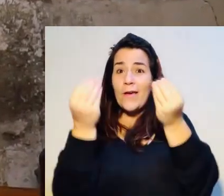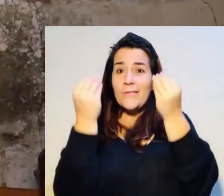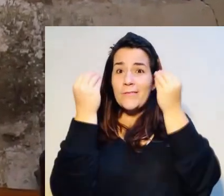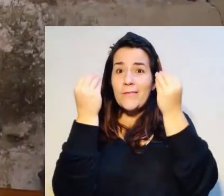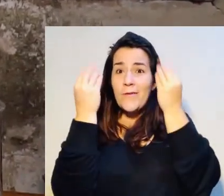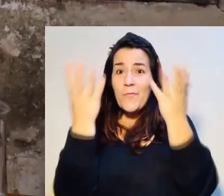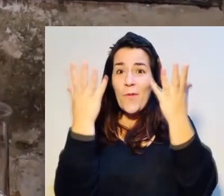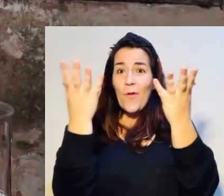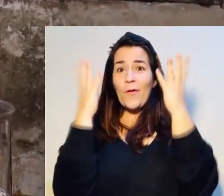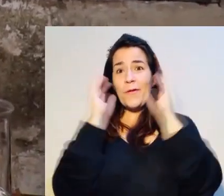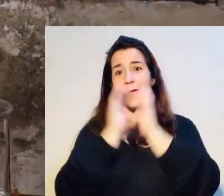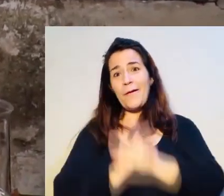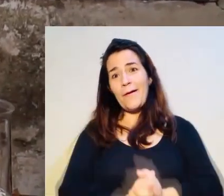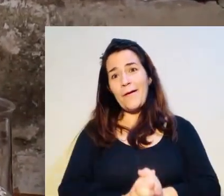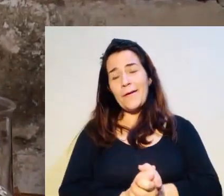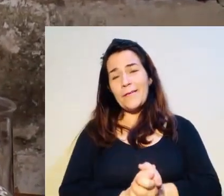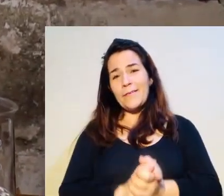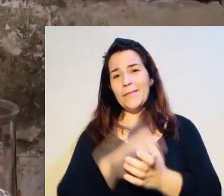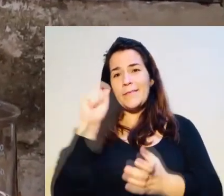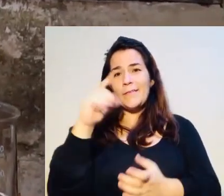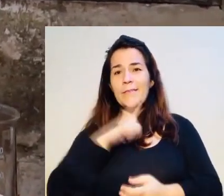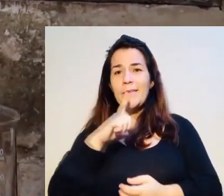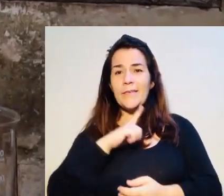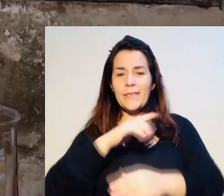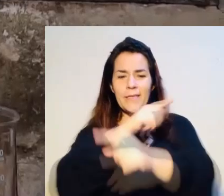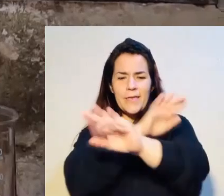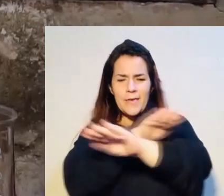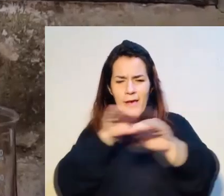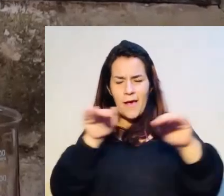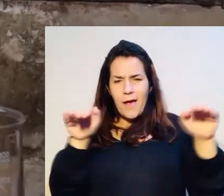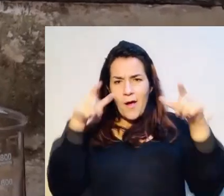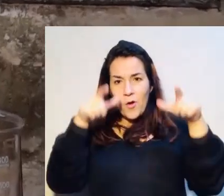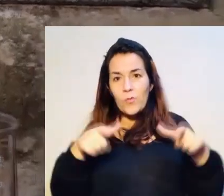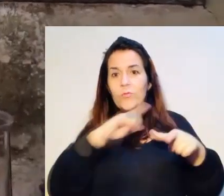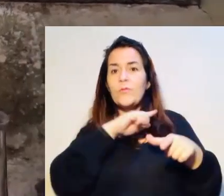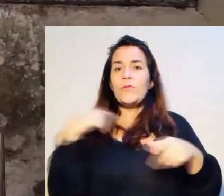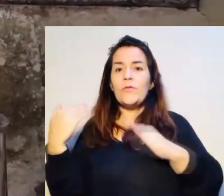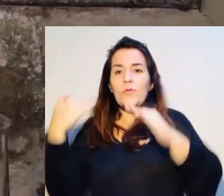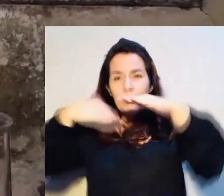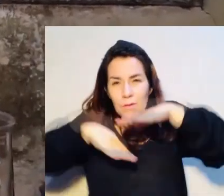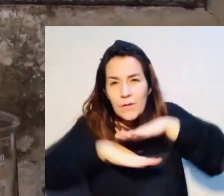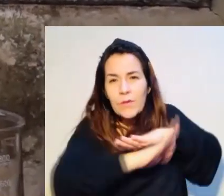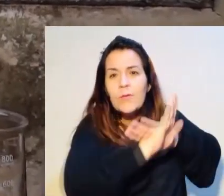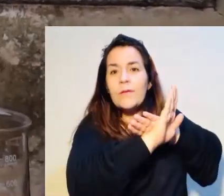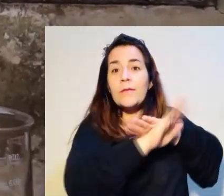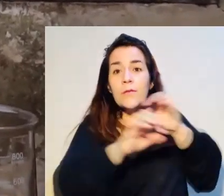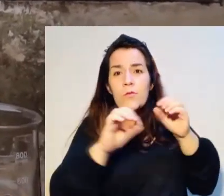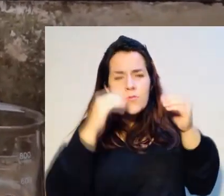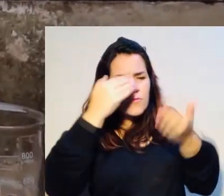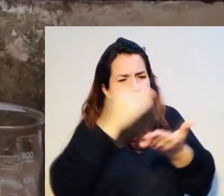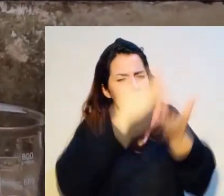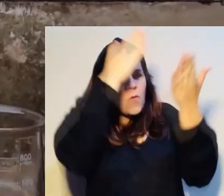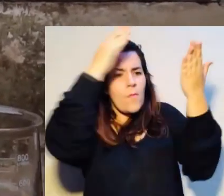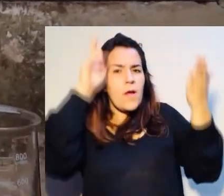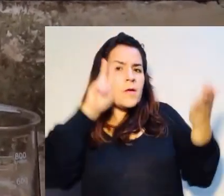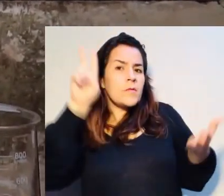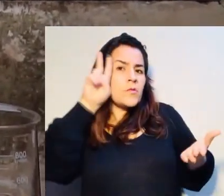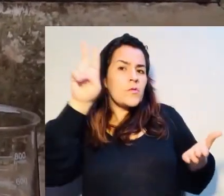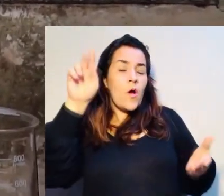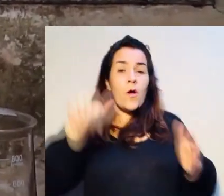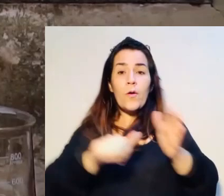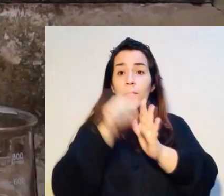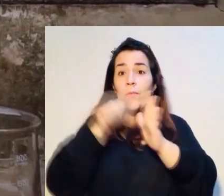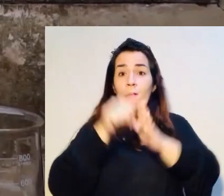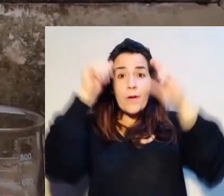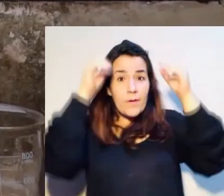Vê se pode. De ter o túmulo desse negro Eduardo tombado. O